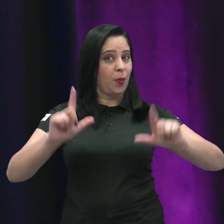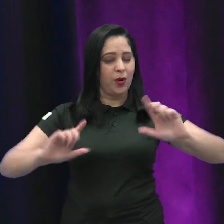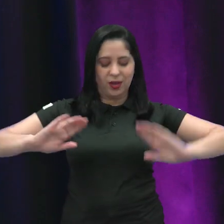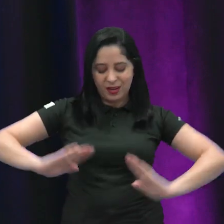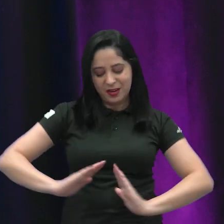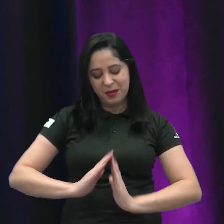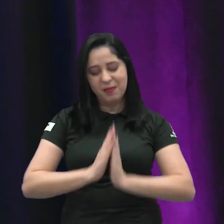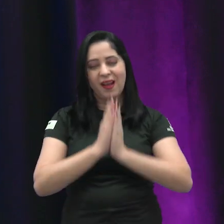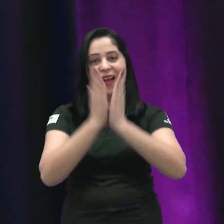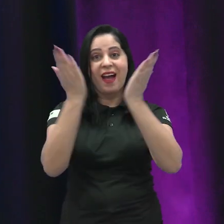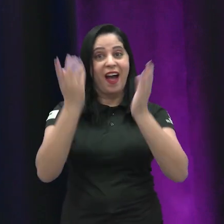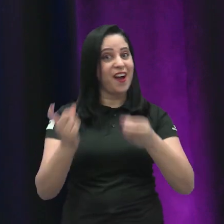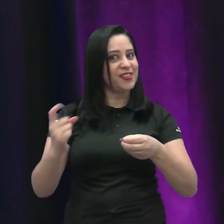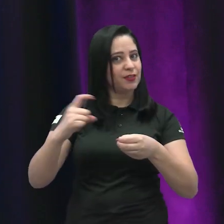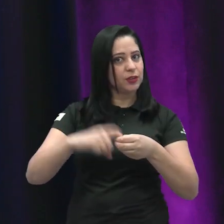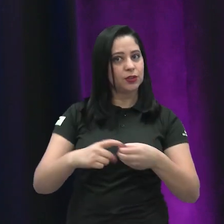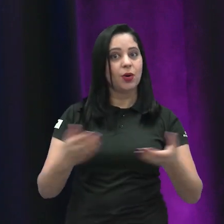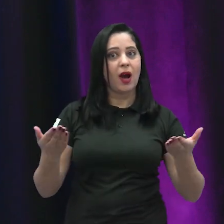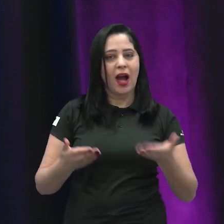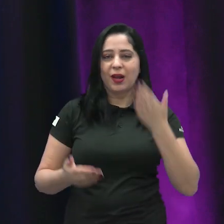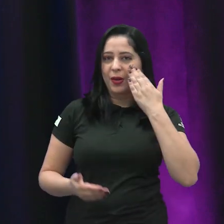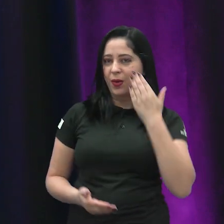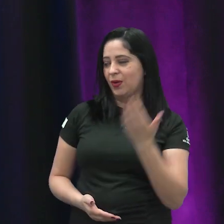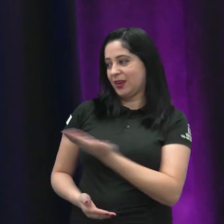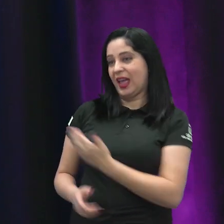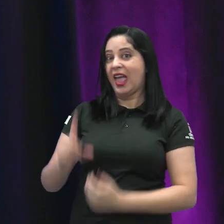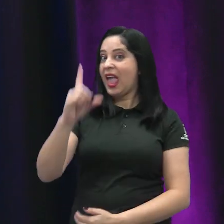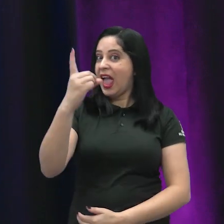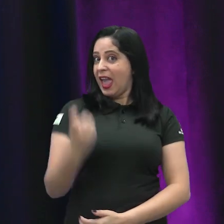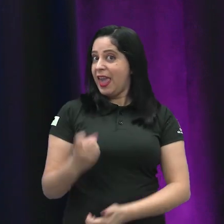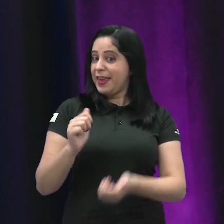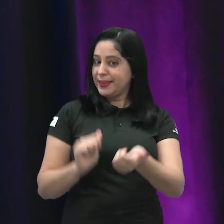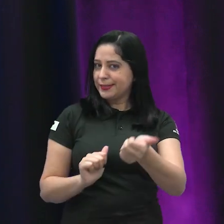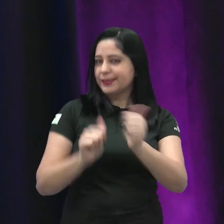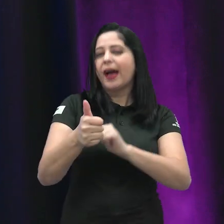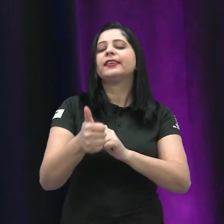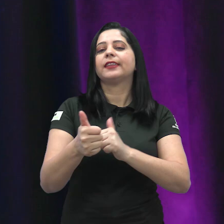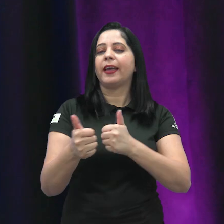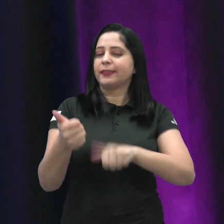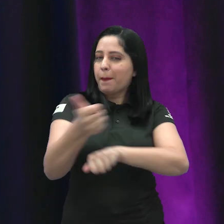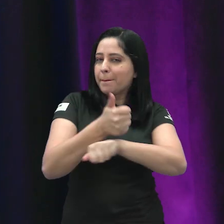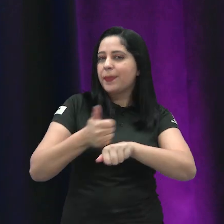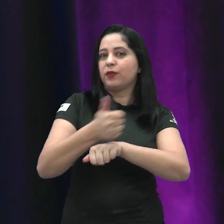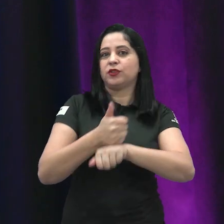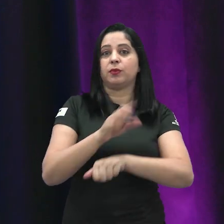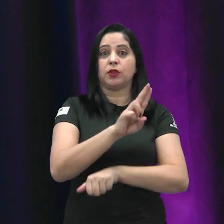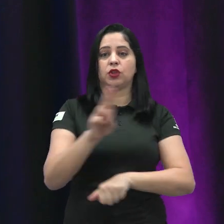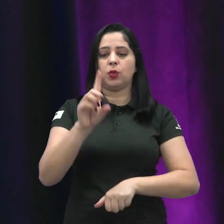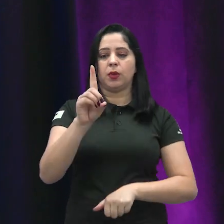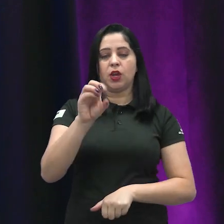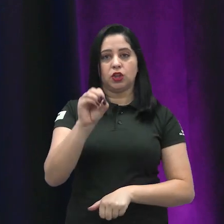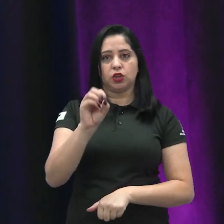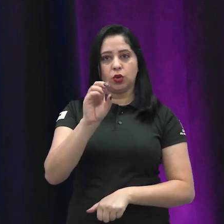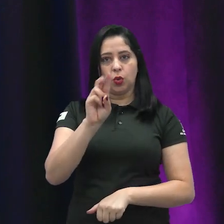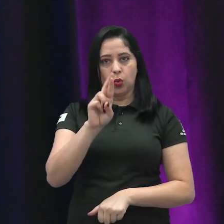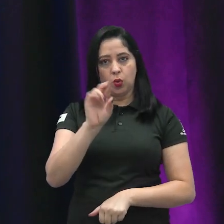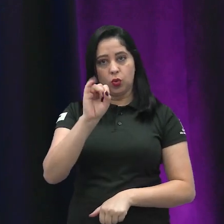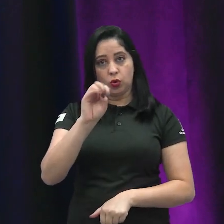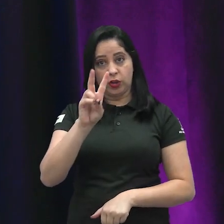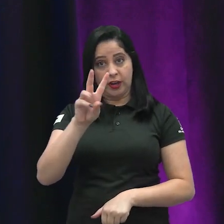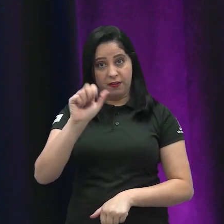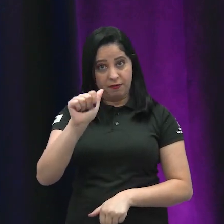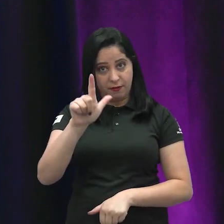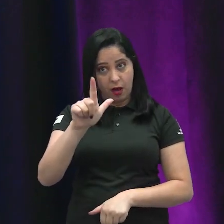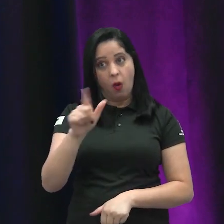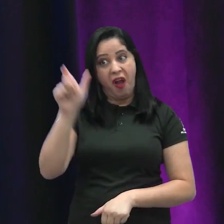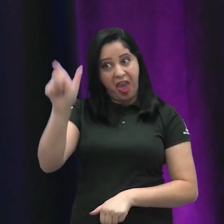Voltamos com o programa Inspiração e aqui ao meu lado está o ex-atleta profissional de futebol Dorival Júnior, que é também